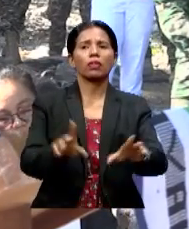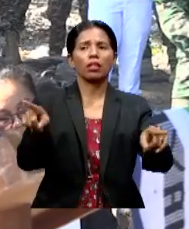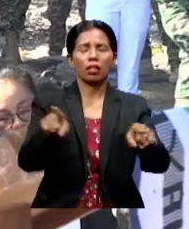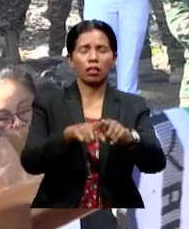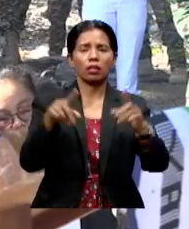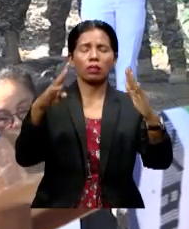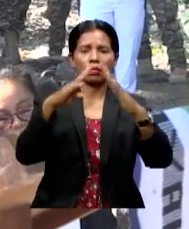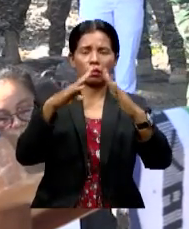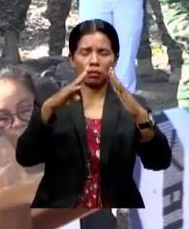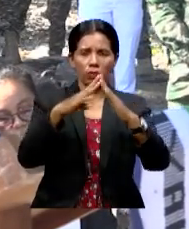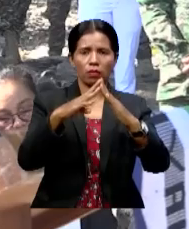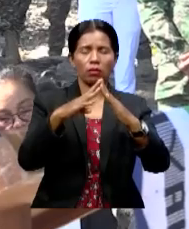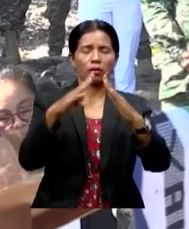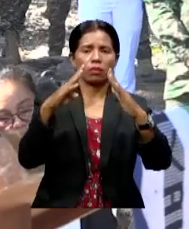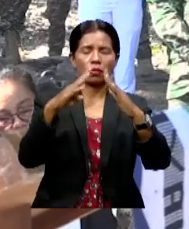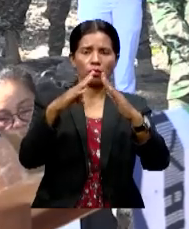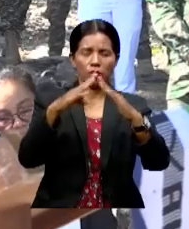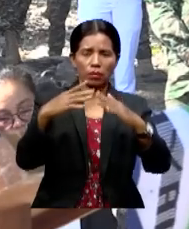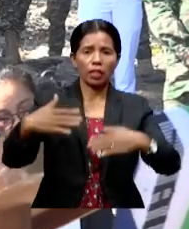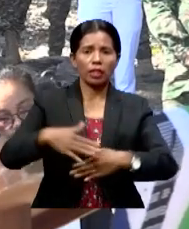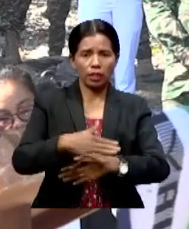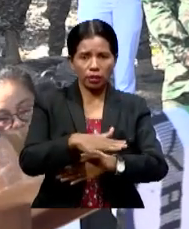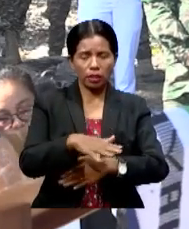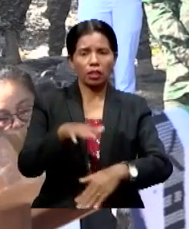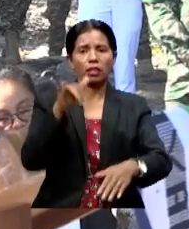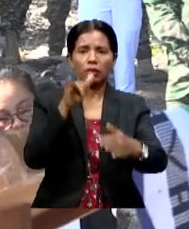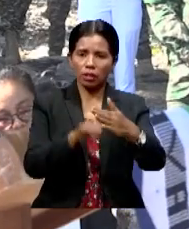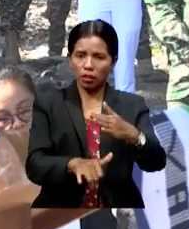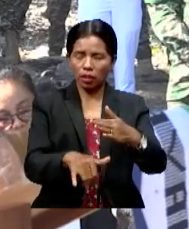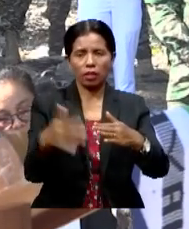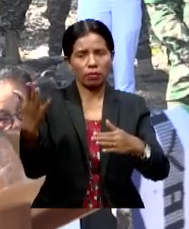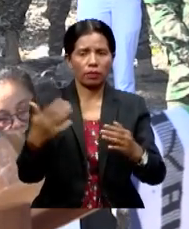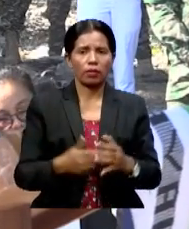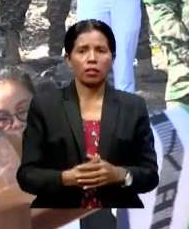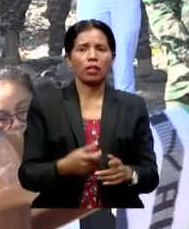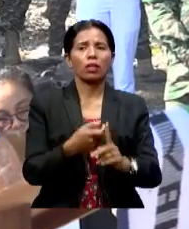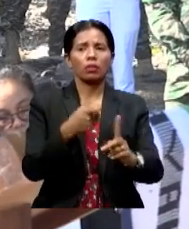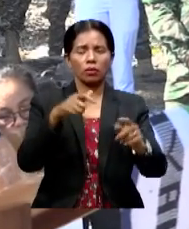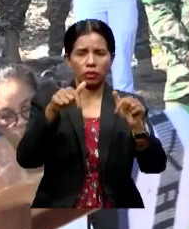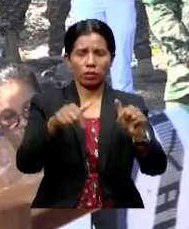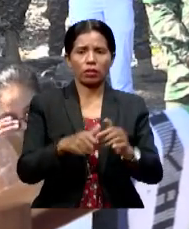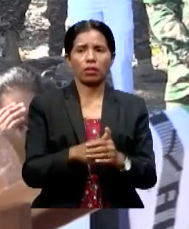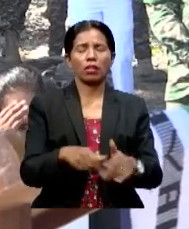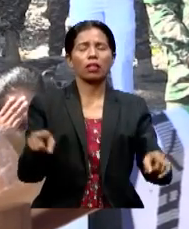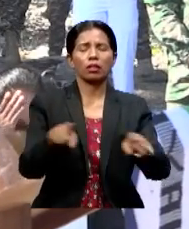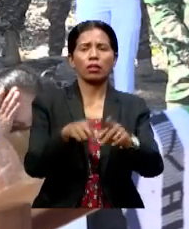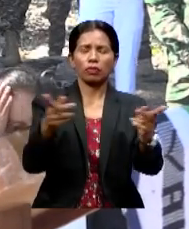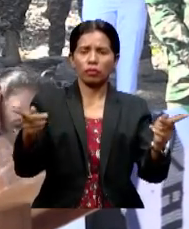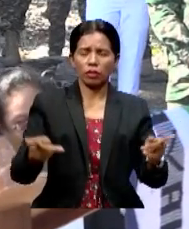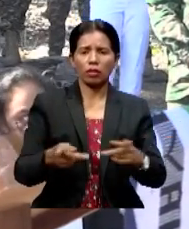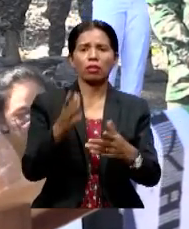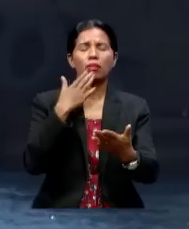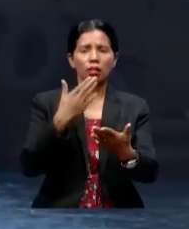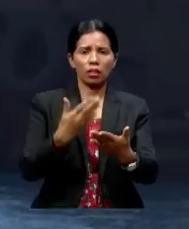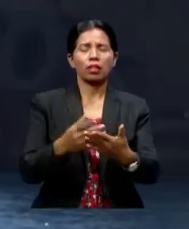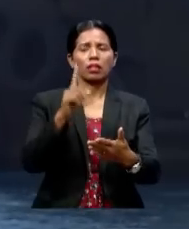maho ba balada fui xira a tu helaba. Além de husine, se sai fati atrativo,